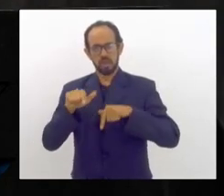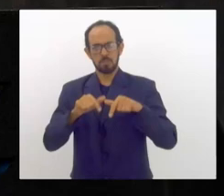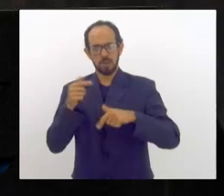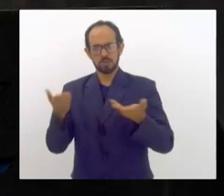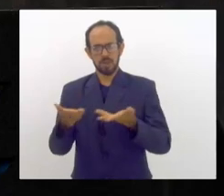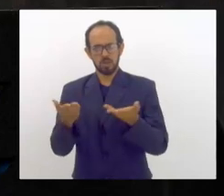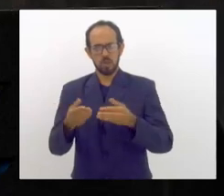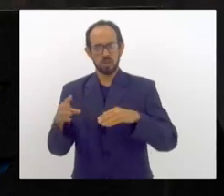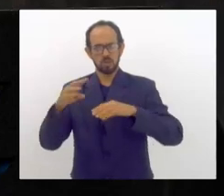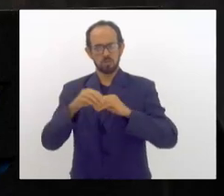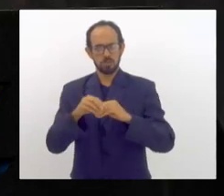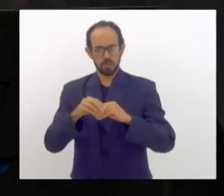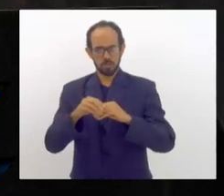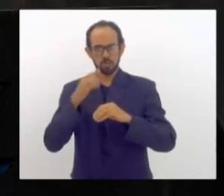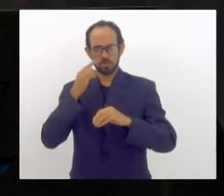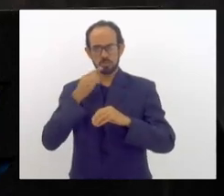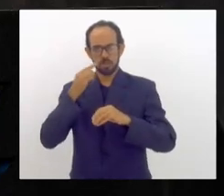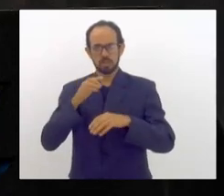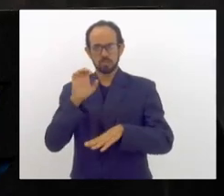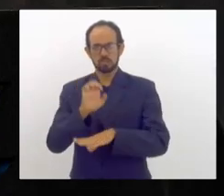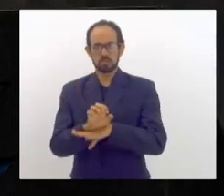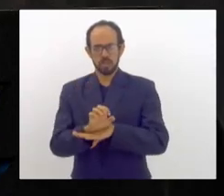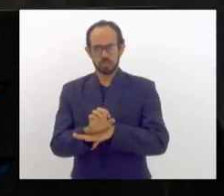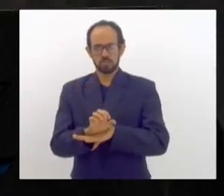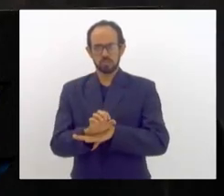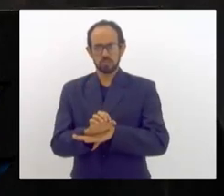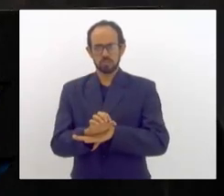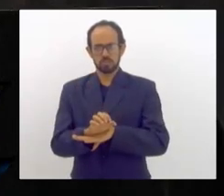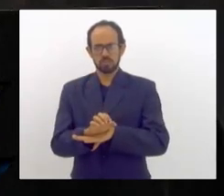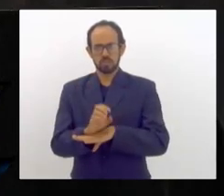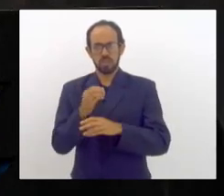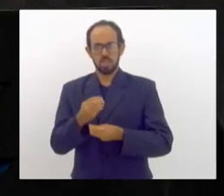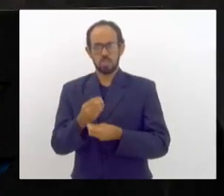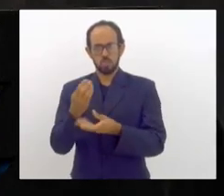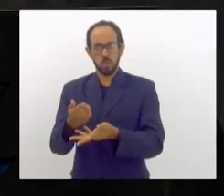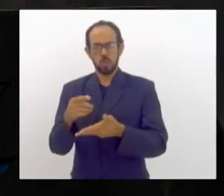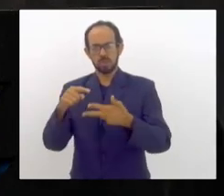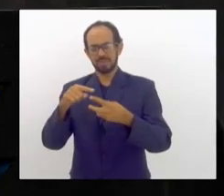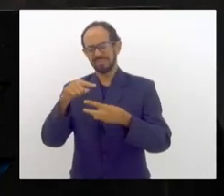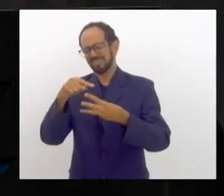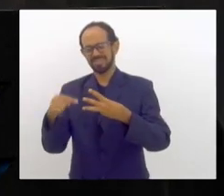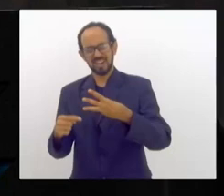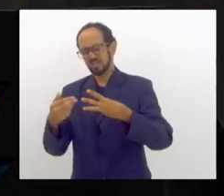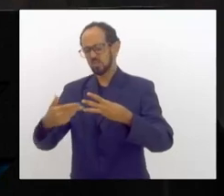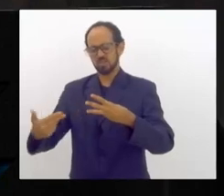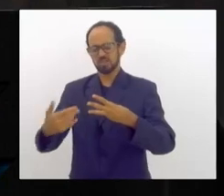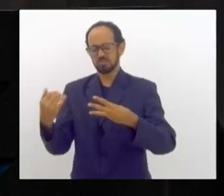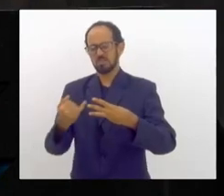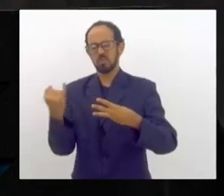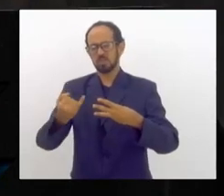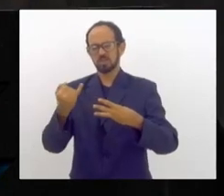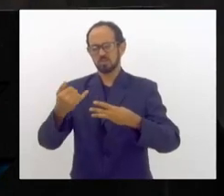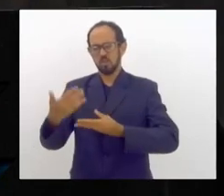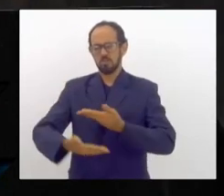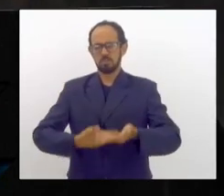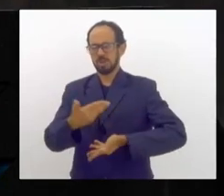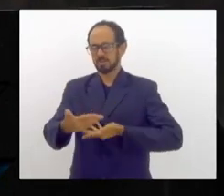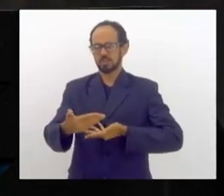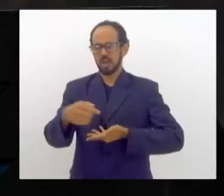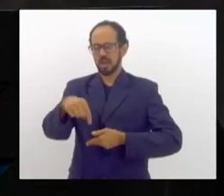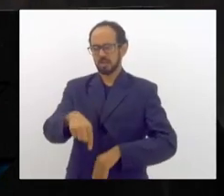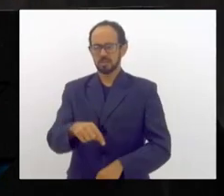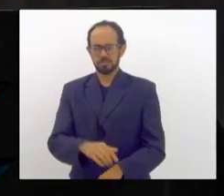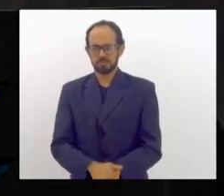como deputado estadual e trago três grandes pontos que são importantes compartilhar com os parlamentares dessa